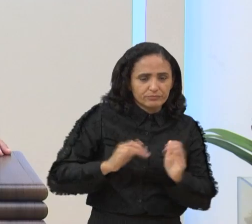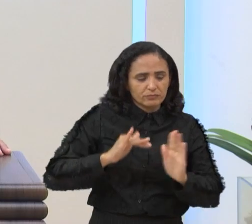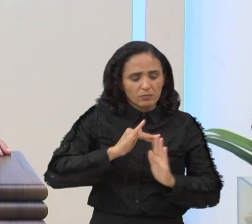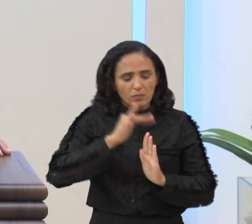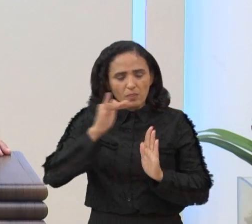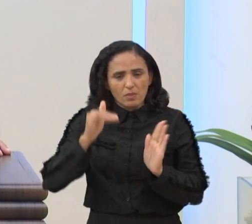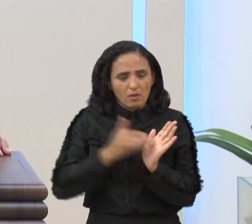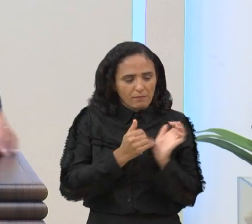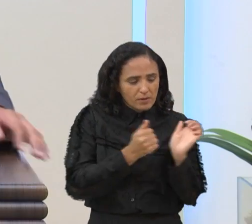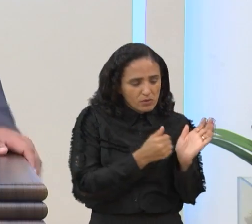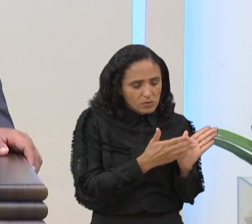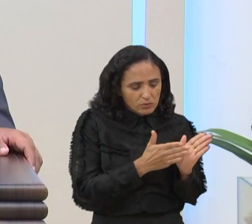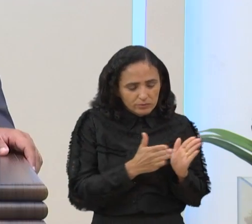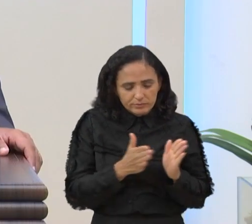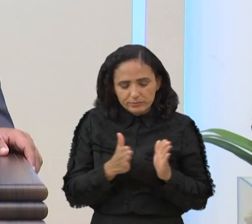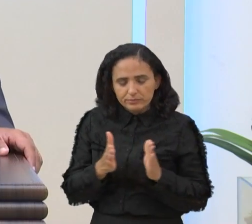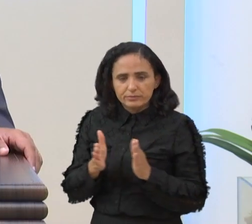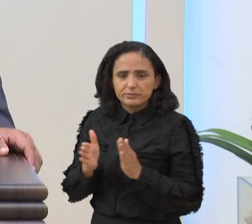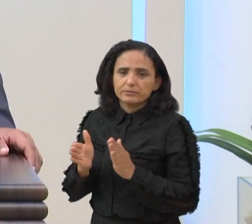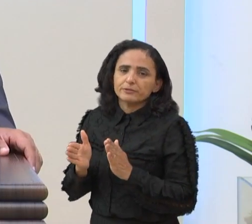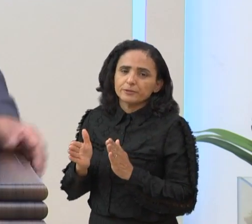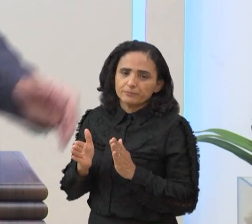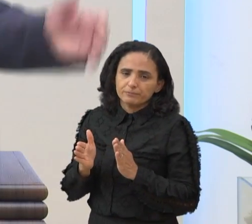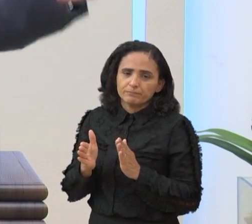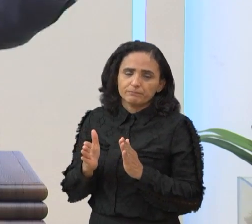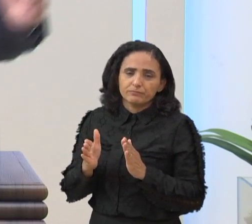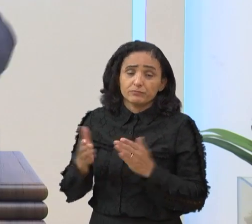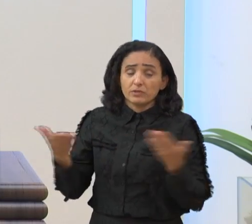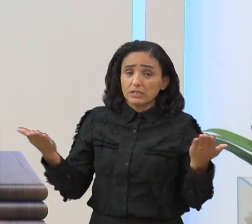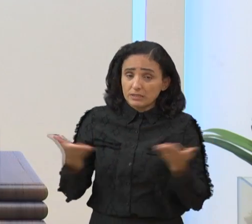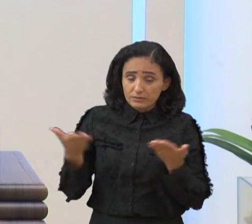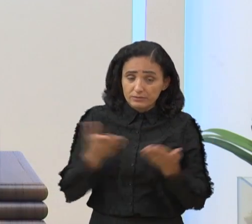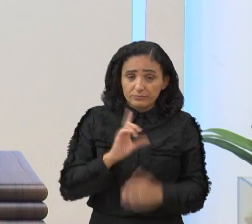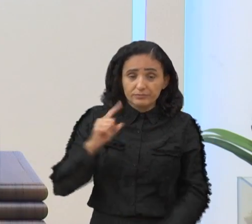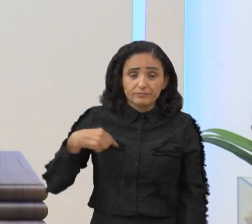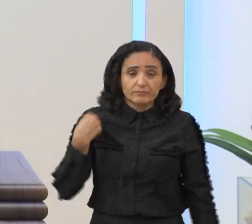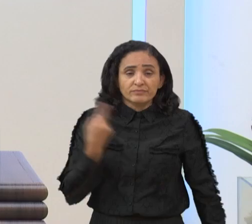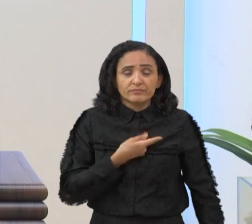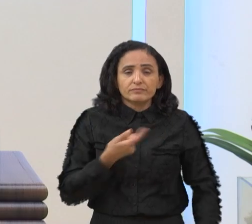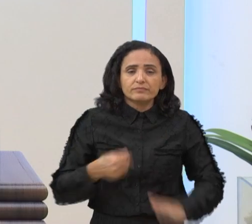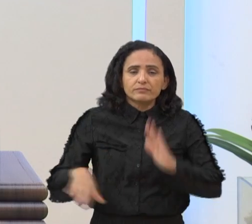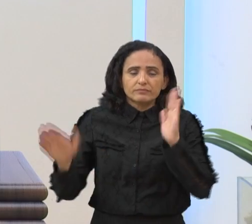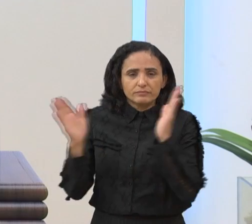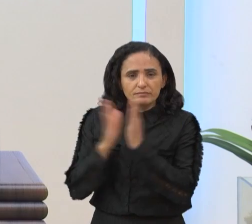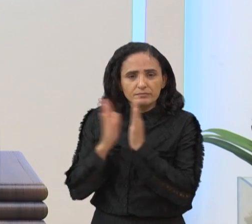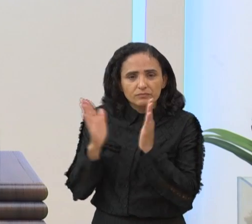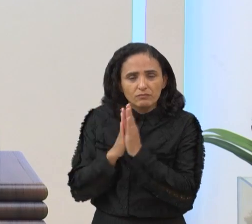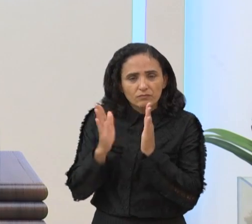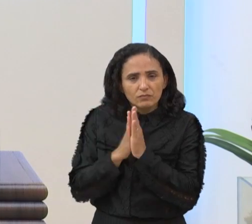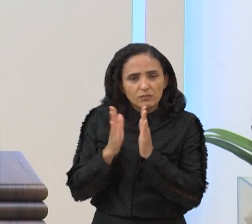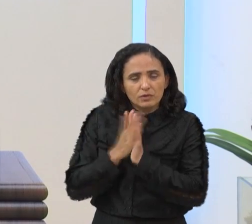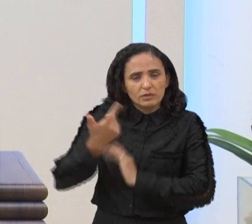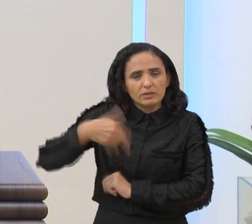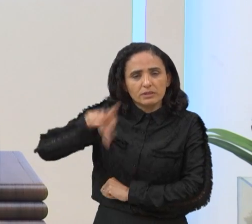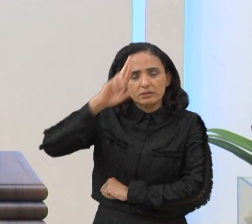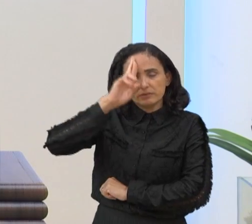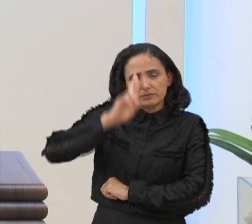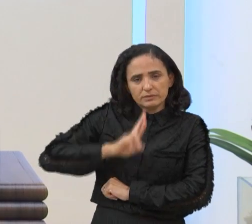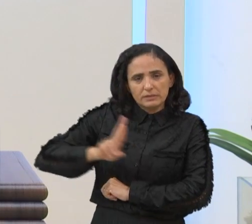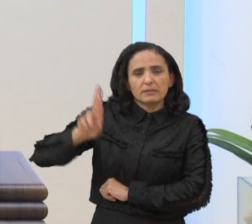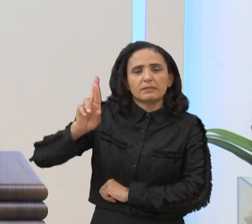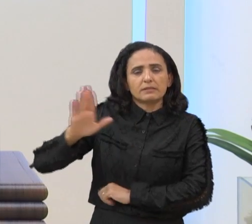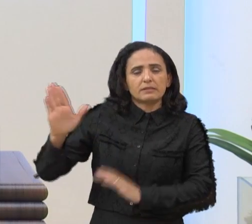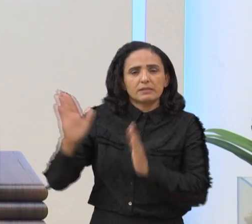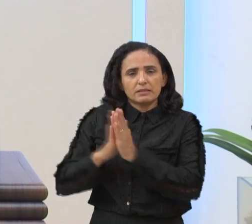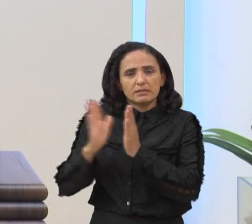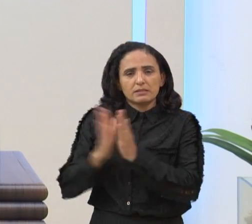termina aquilo que Ele começou. Nós vamos agora orar ao Senhor. Vamos apresentar a tua